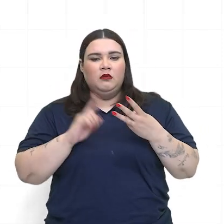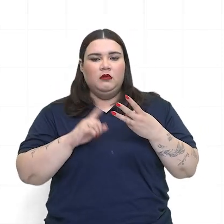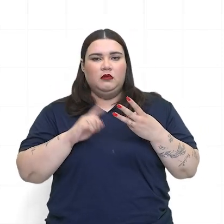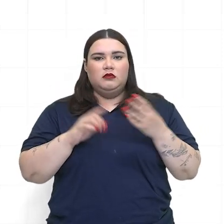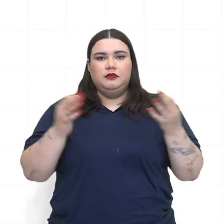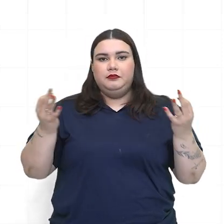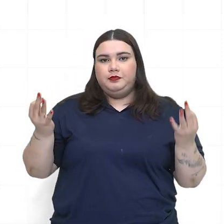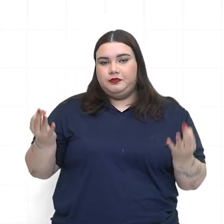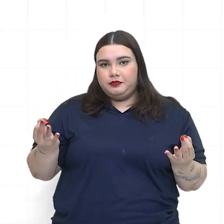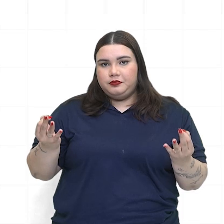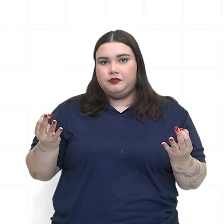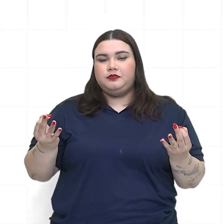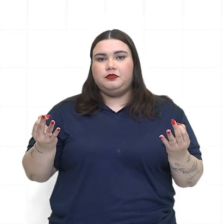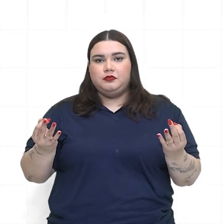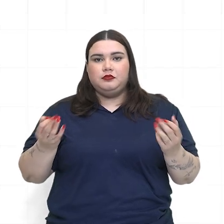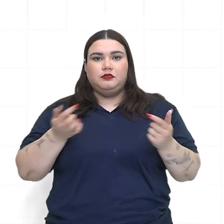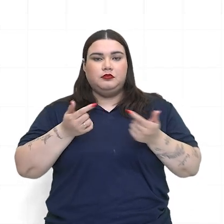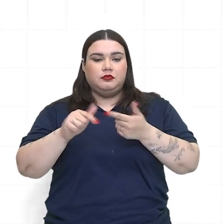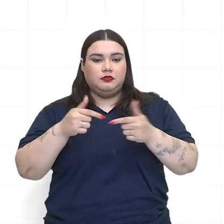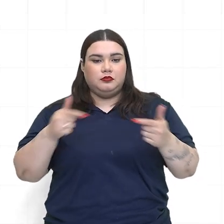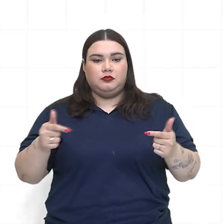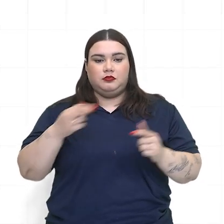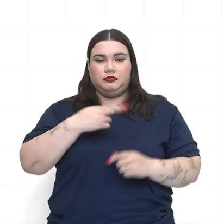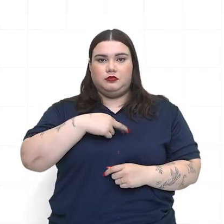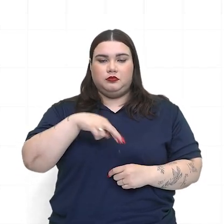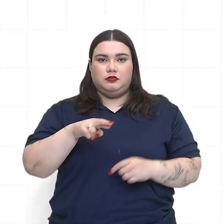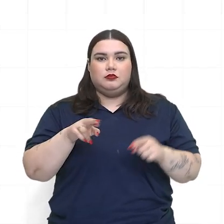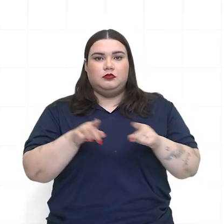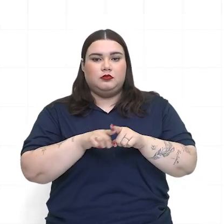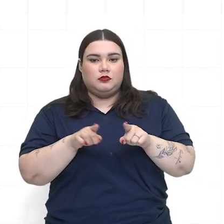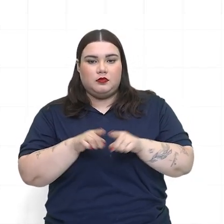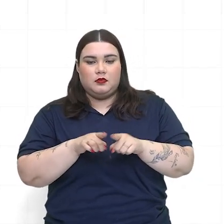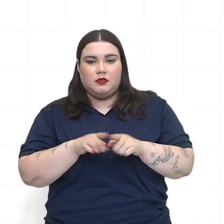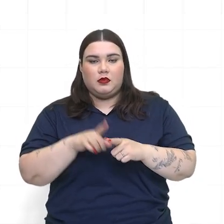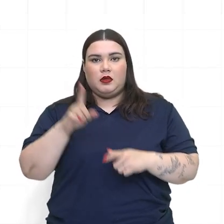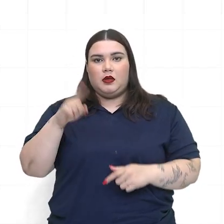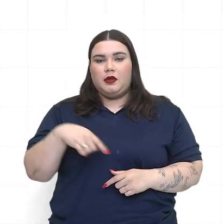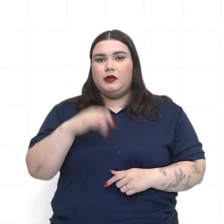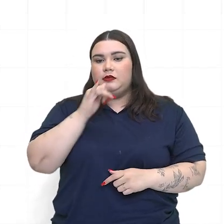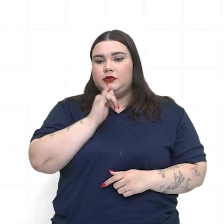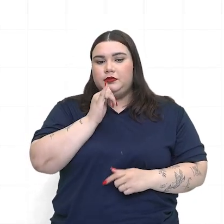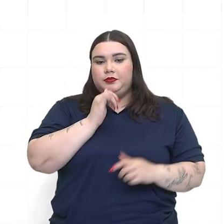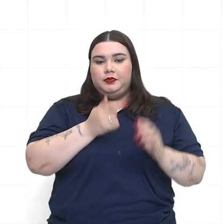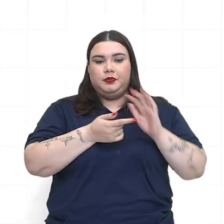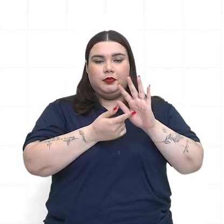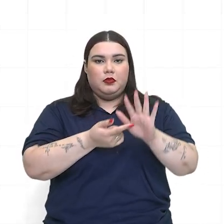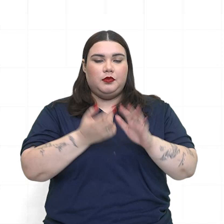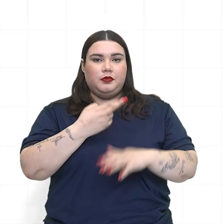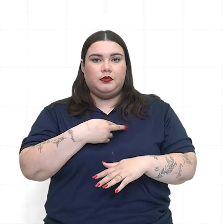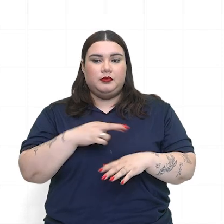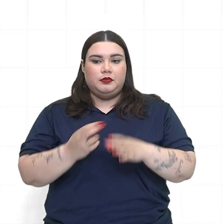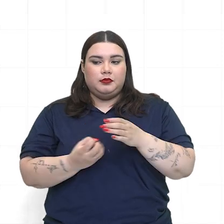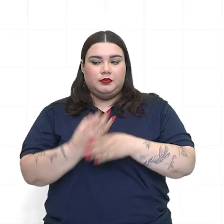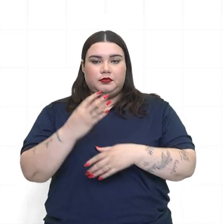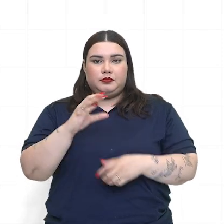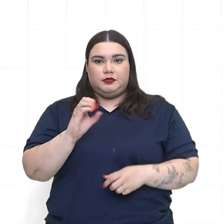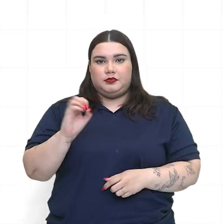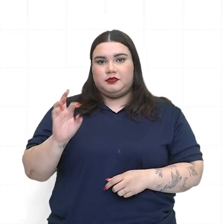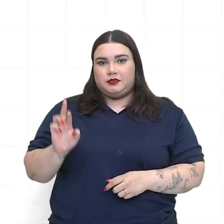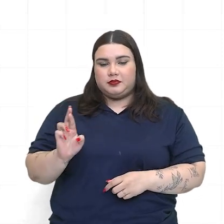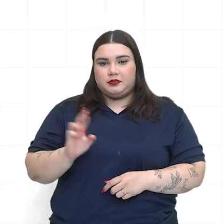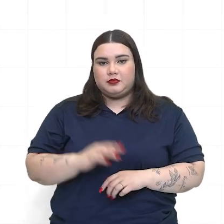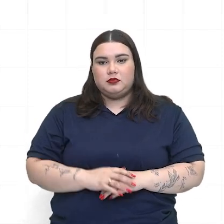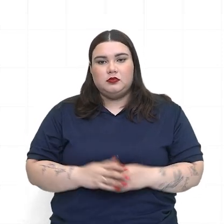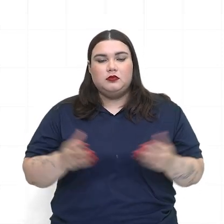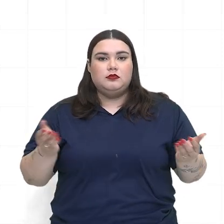o confucionismo e o budismo são alguns exemplos de religiões nascidas no Oriente. E